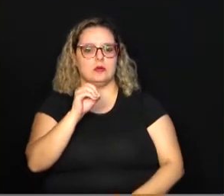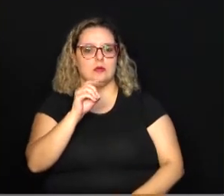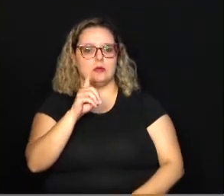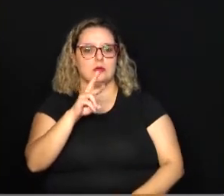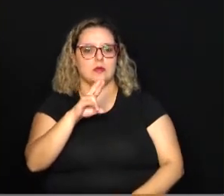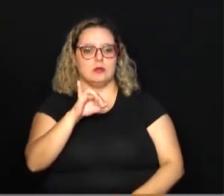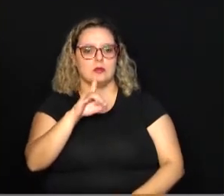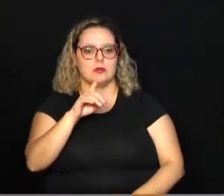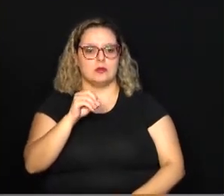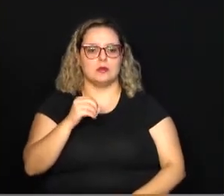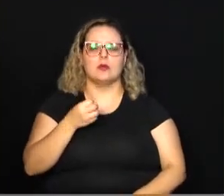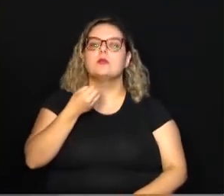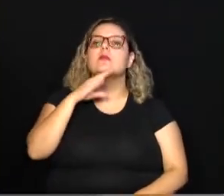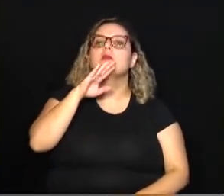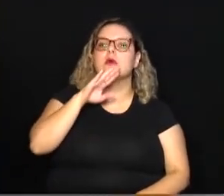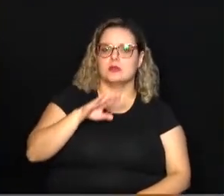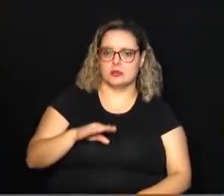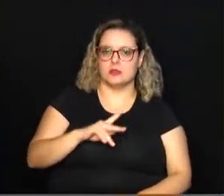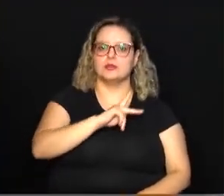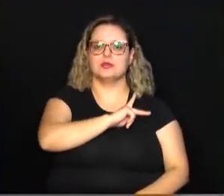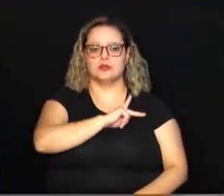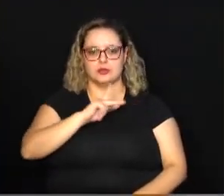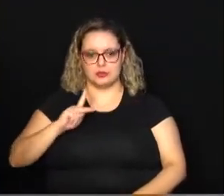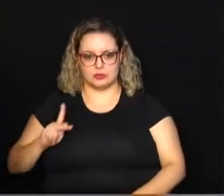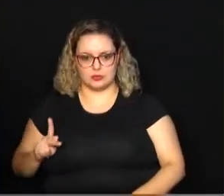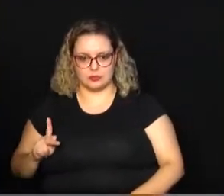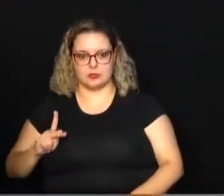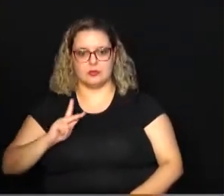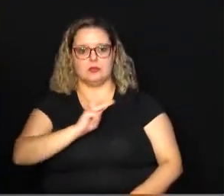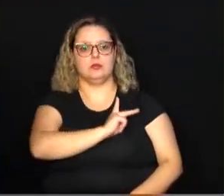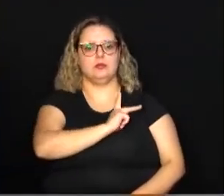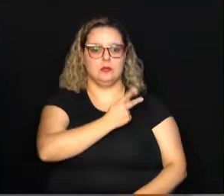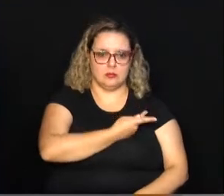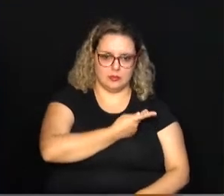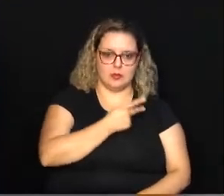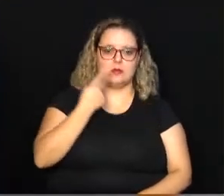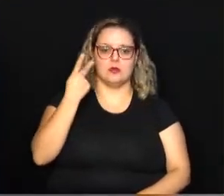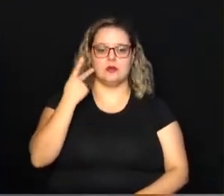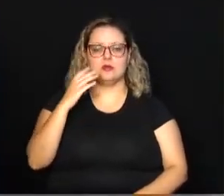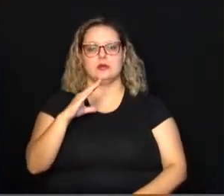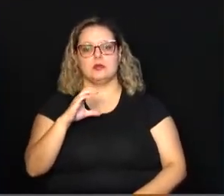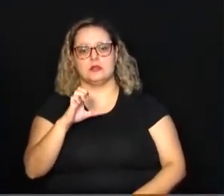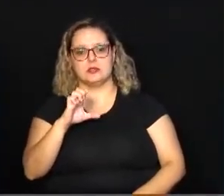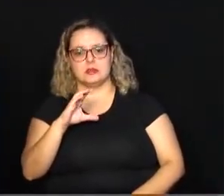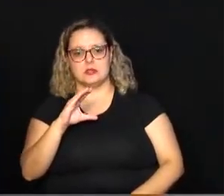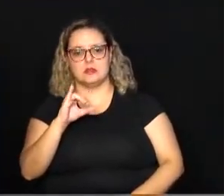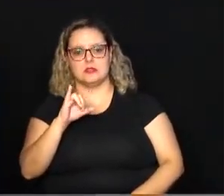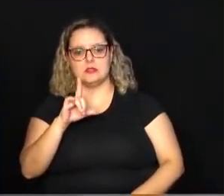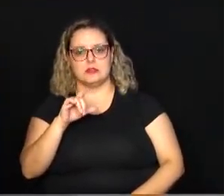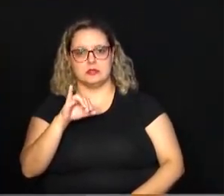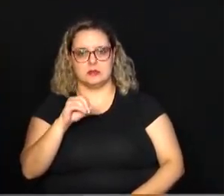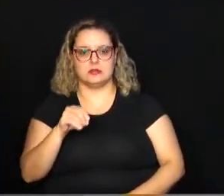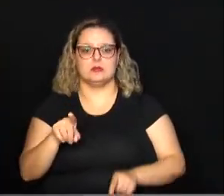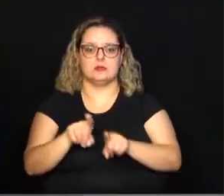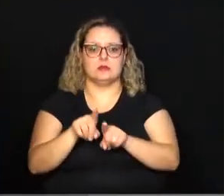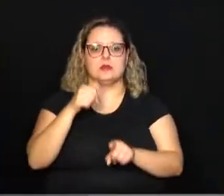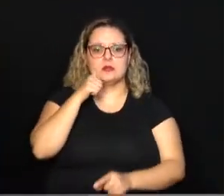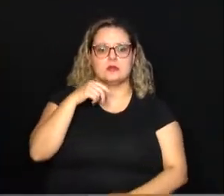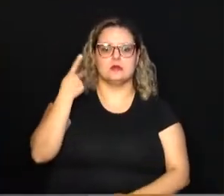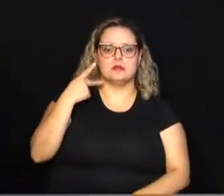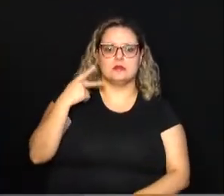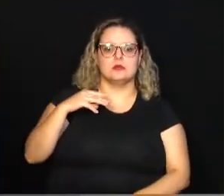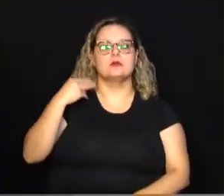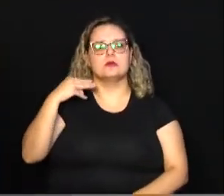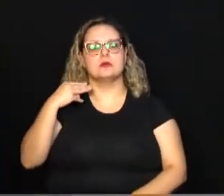Boa tarde, presidente Paulo Haddad, vereador Cecílio, cumprimentar também aí a vereadora Mariana, vereador